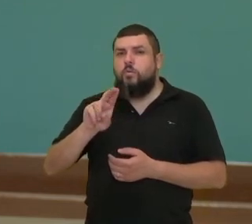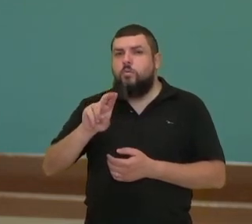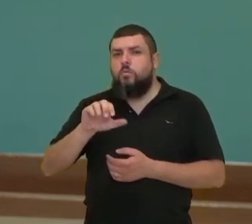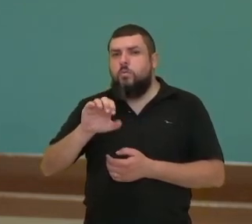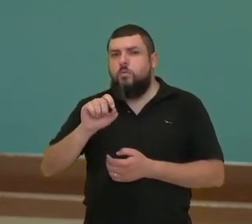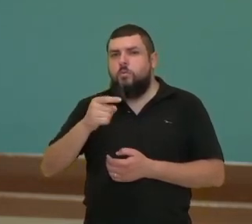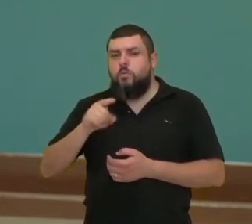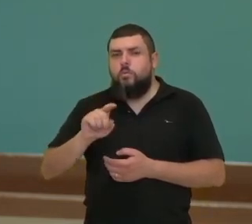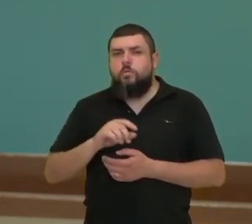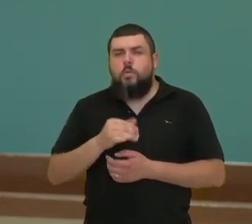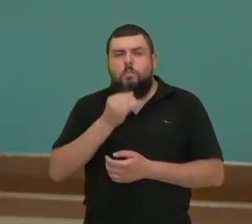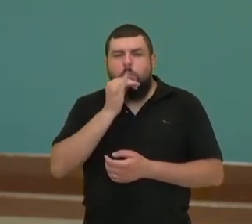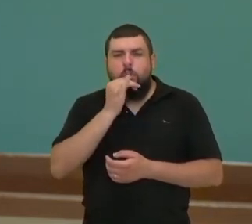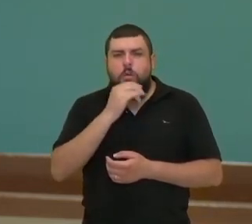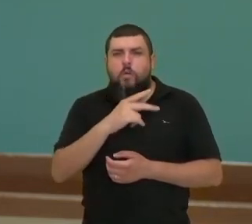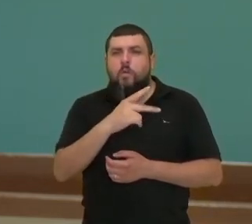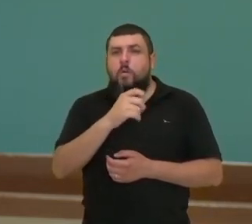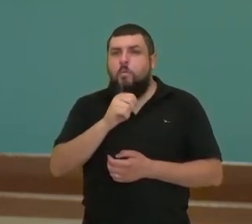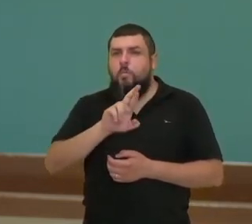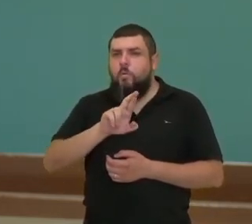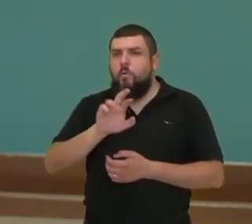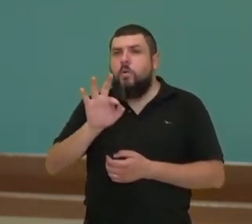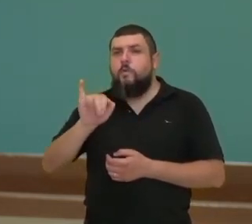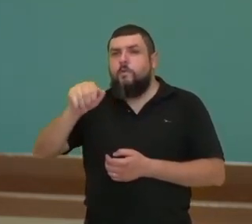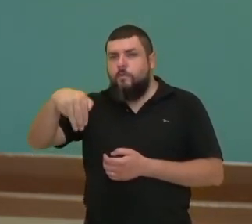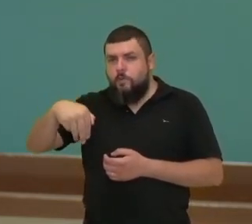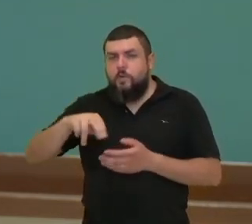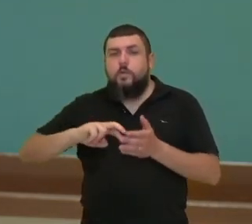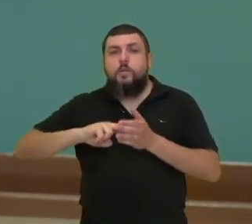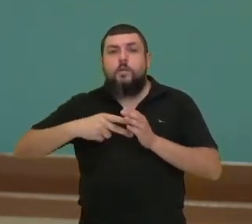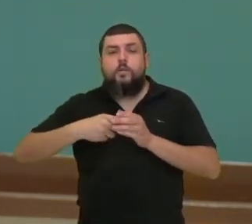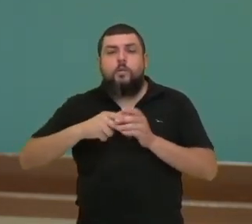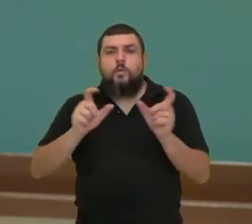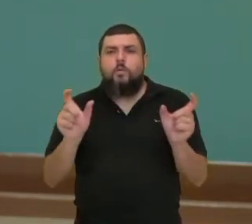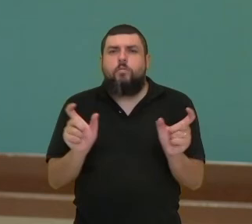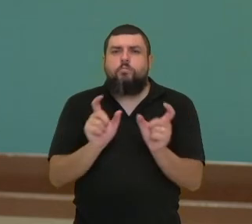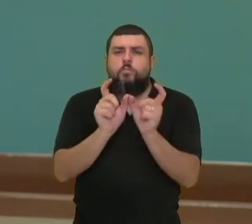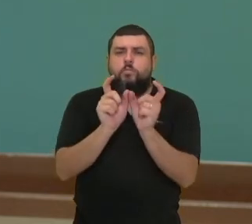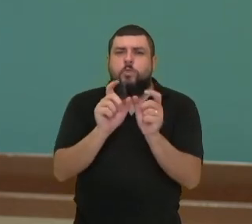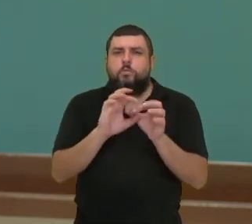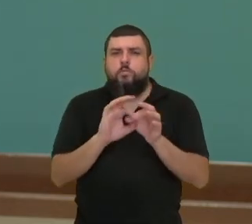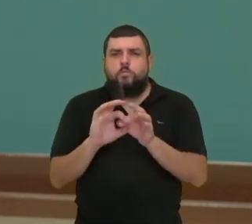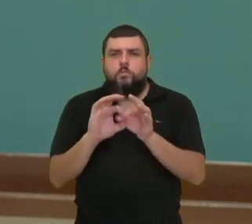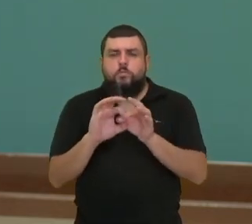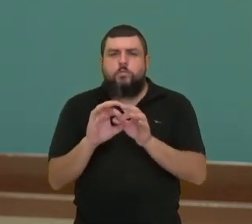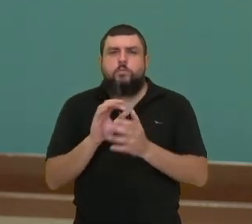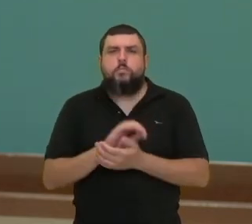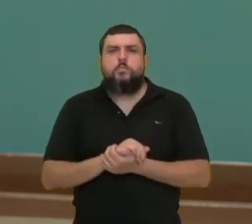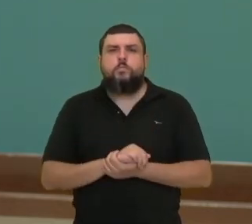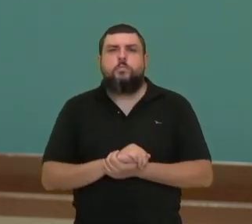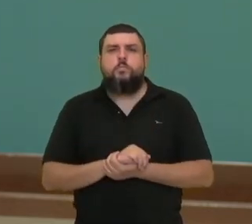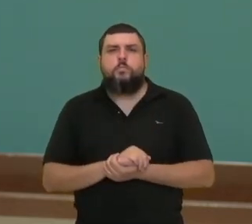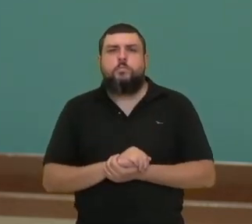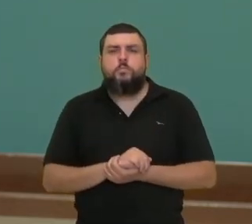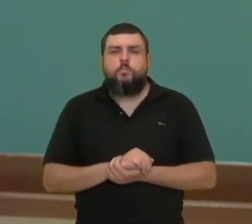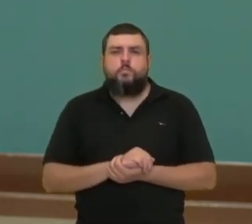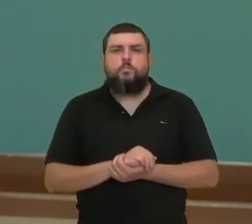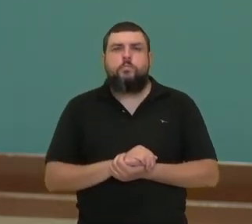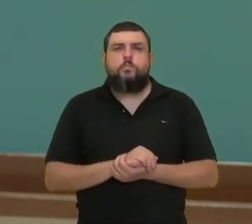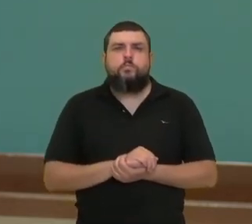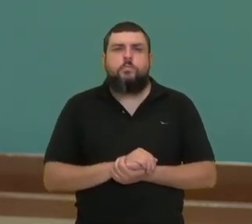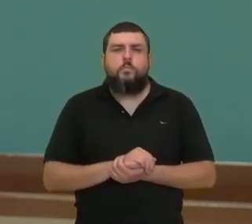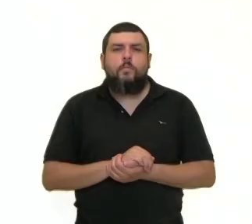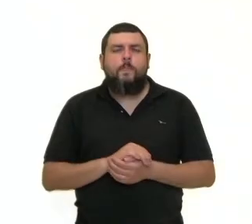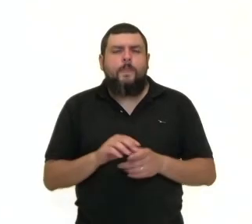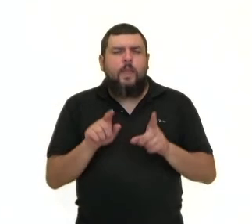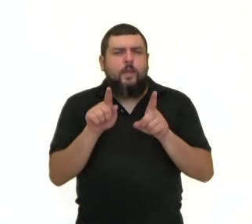fim, ó, eu tenho duas palavrinhas. Isso se chama locução conjuntiva. Vamos relembrar